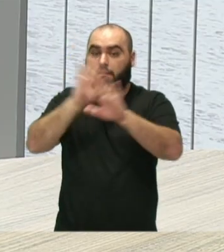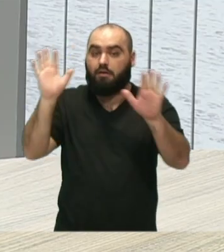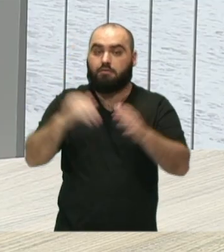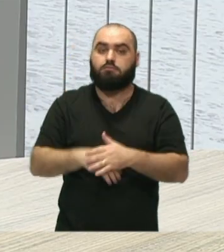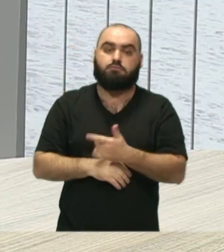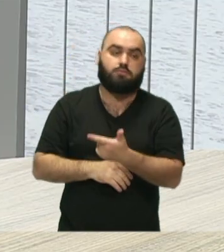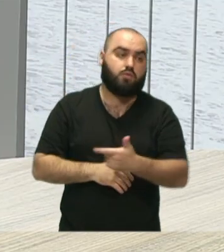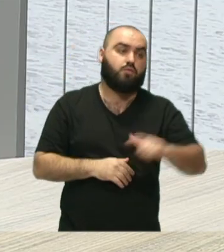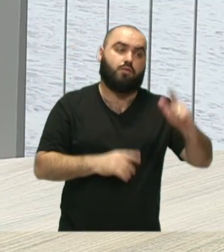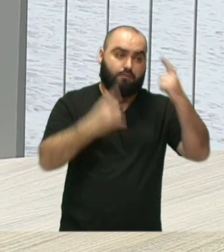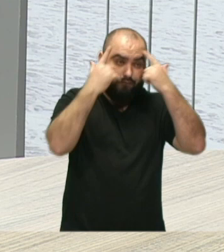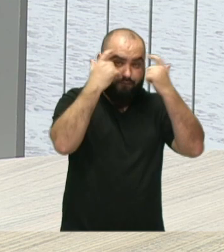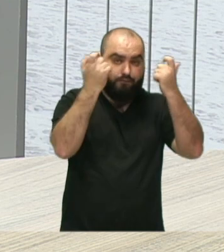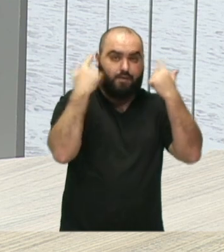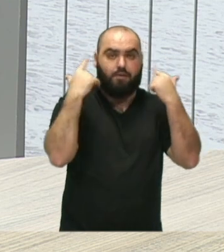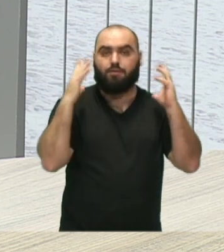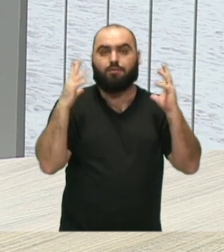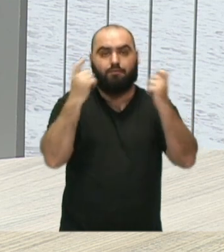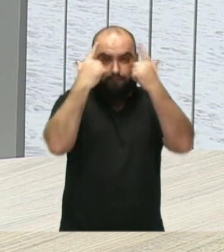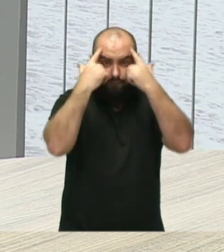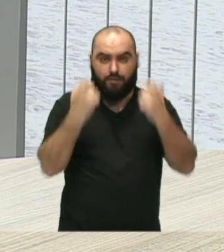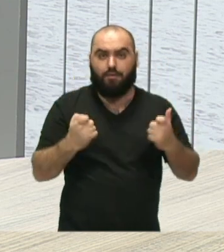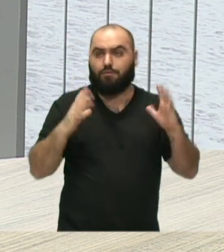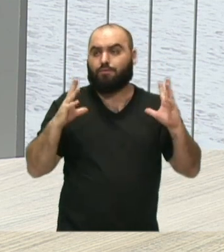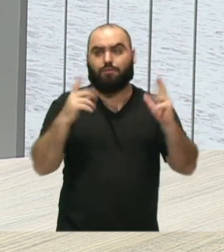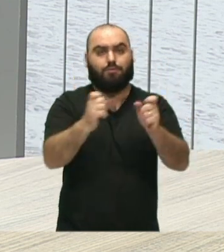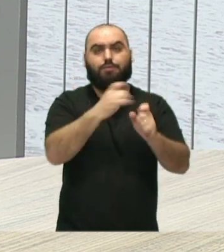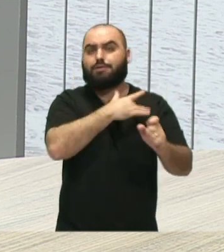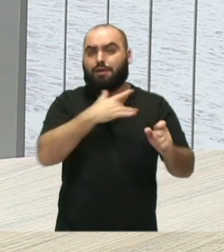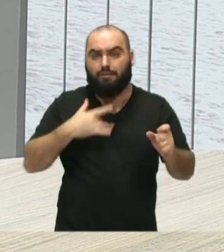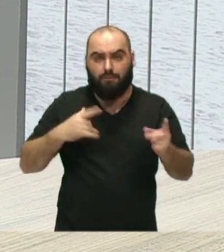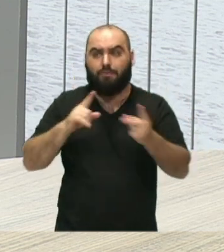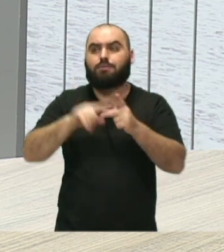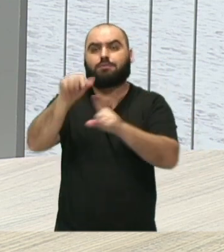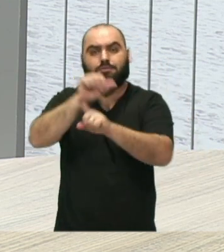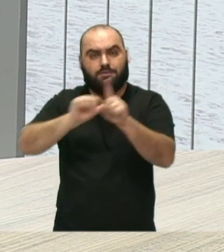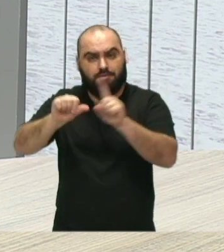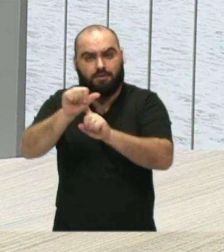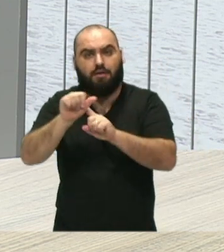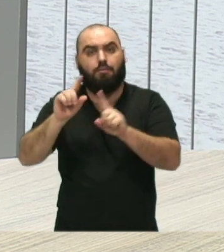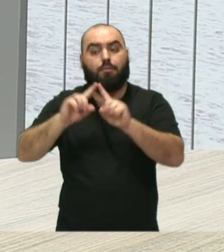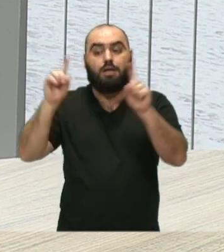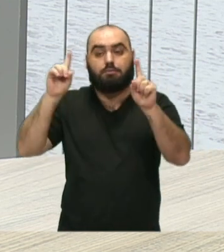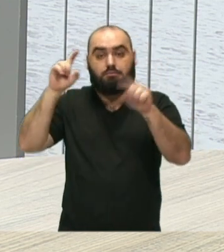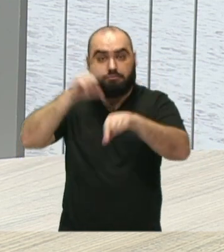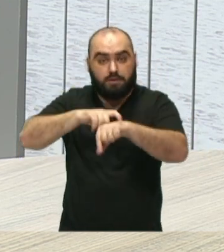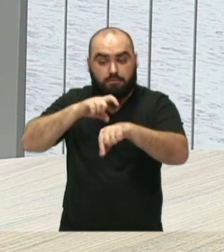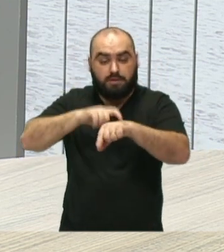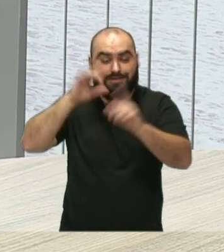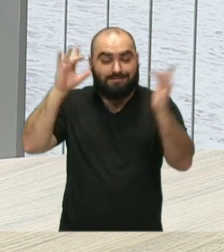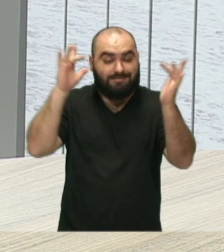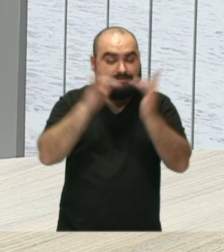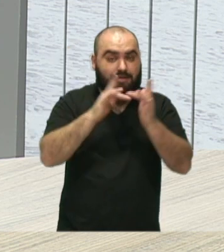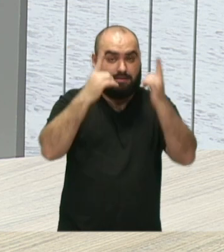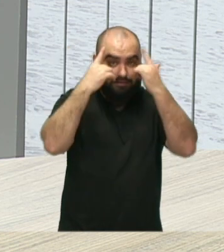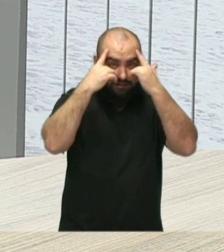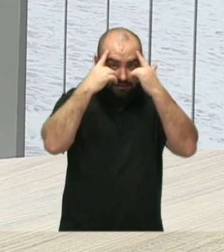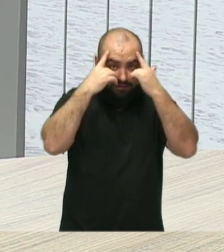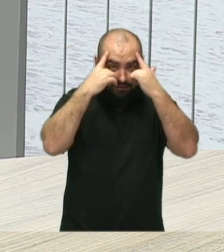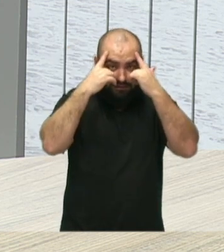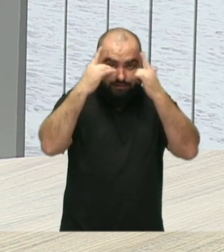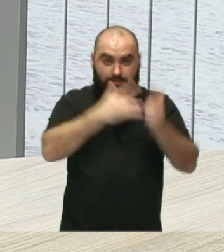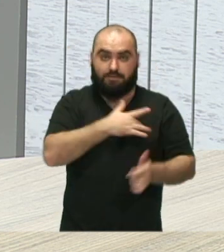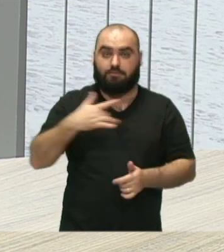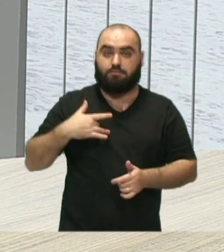campo são as violências de todo tipo, que são da saúde, são da assistência social, mas que estão, nesse momento, ligadas à saúde. E quem mais morre